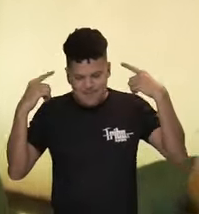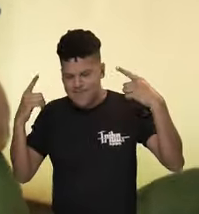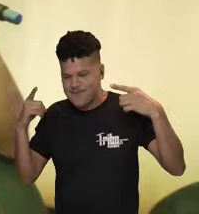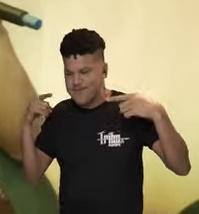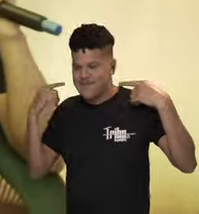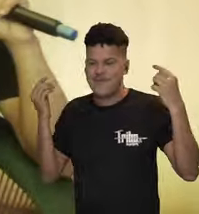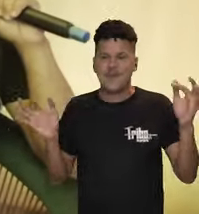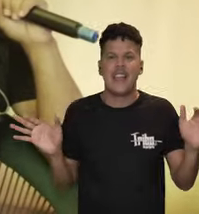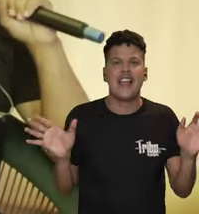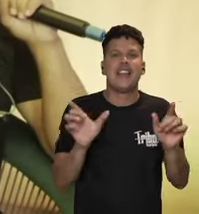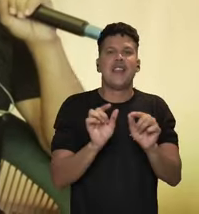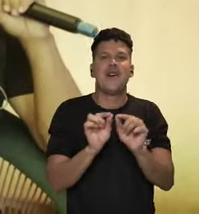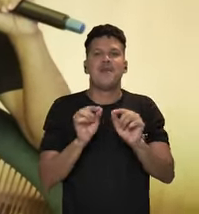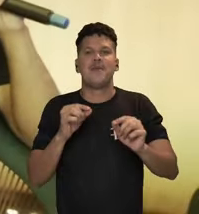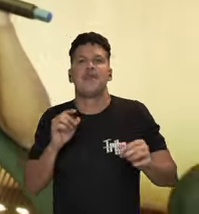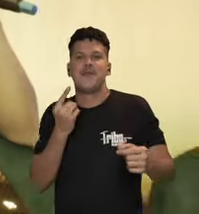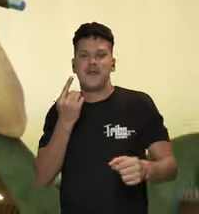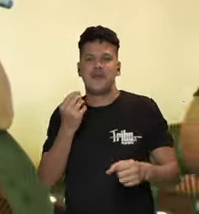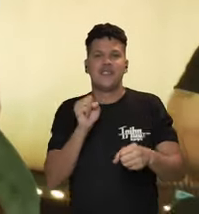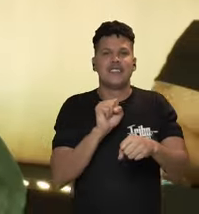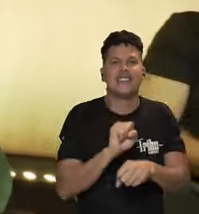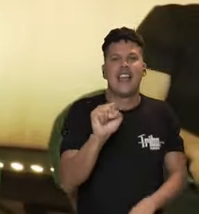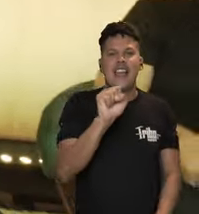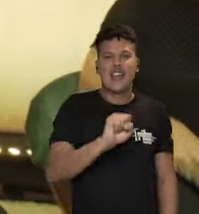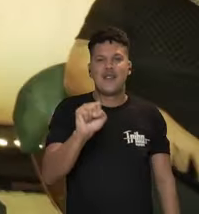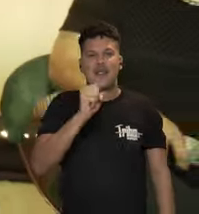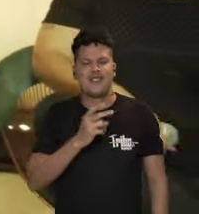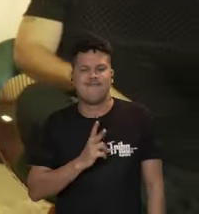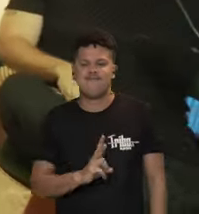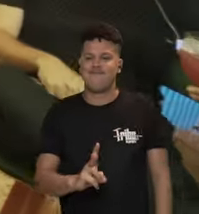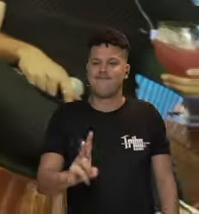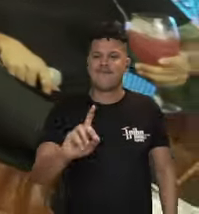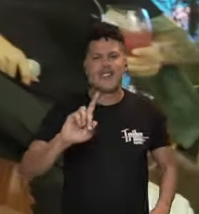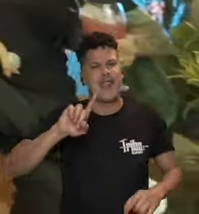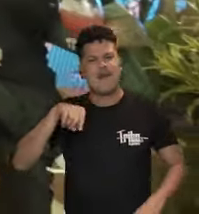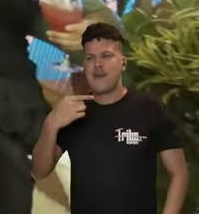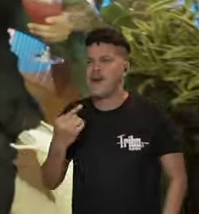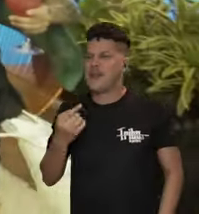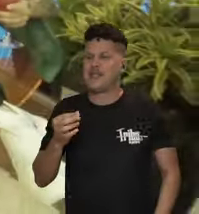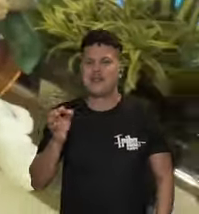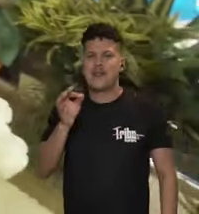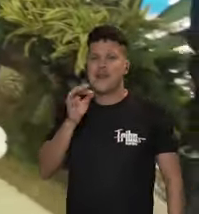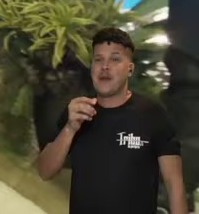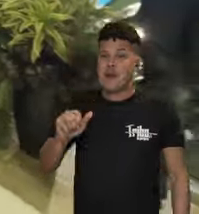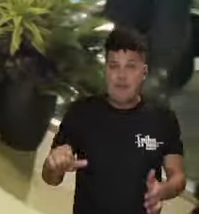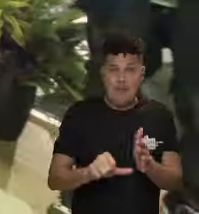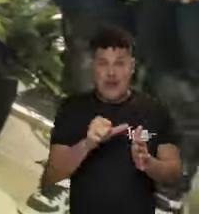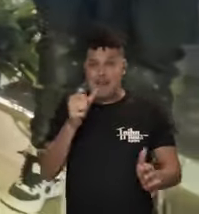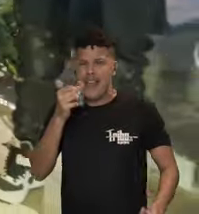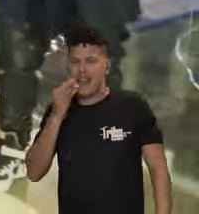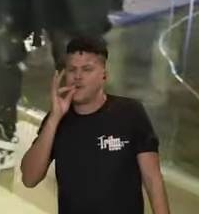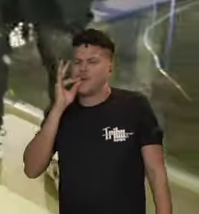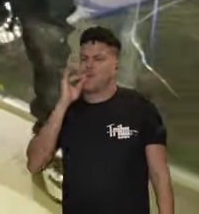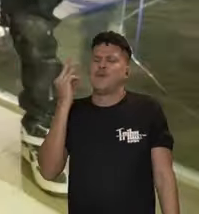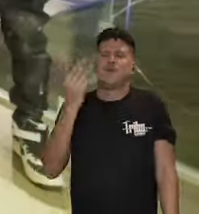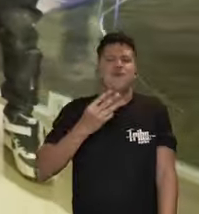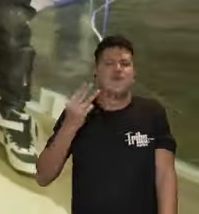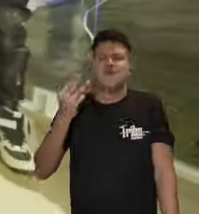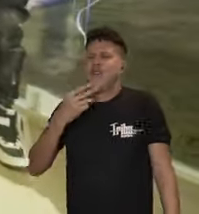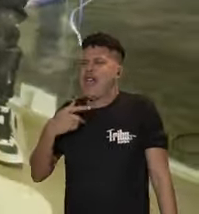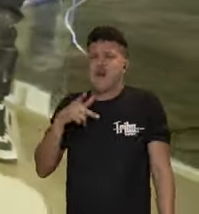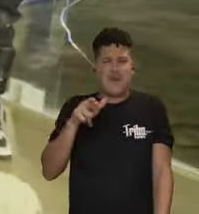segundo. Pra cada noite um amor eternizou. Depois do primeiro back não sou mais o mesmo.